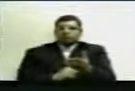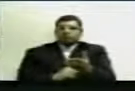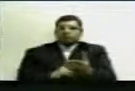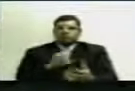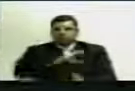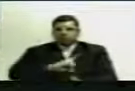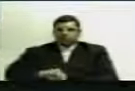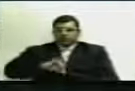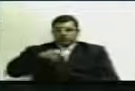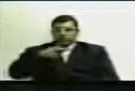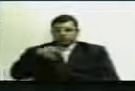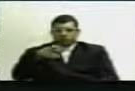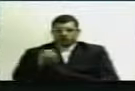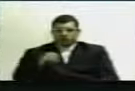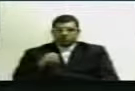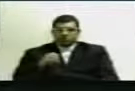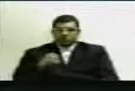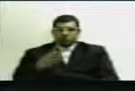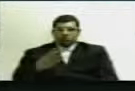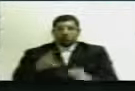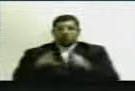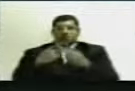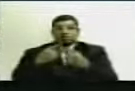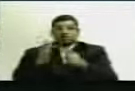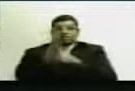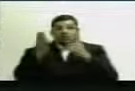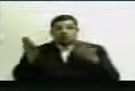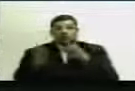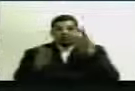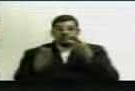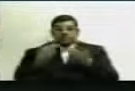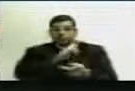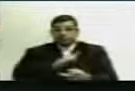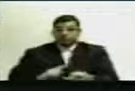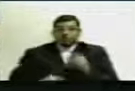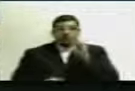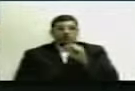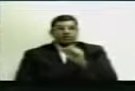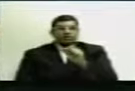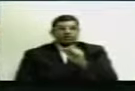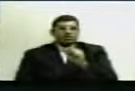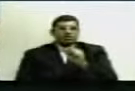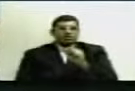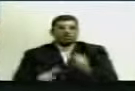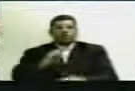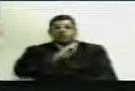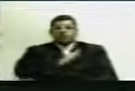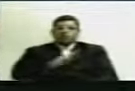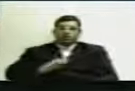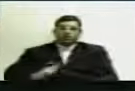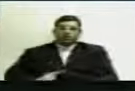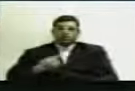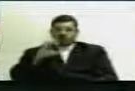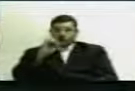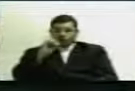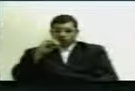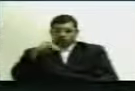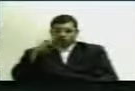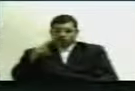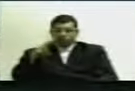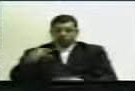o deputado Josué Neto. Mas a manchete do jornal A Crítica é: governador